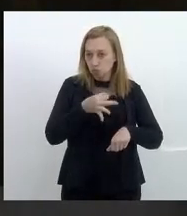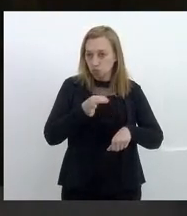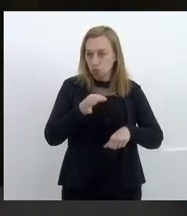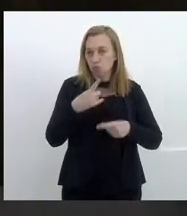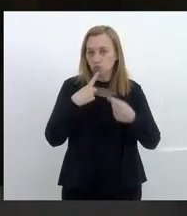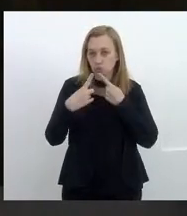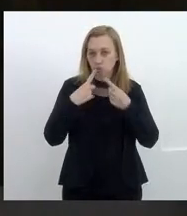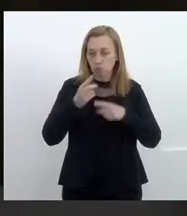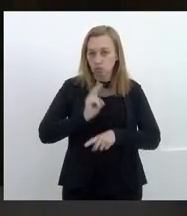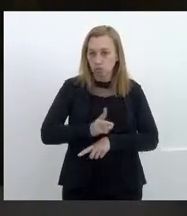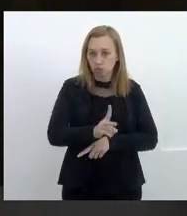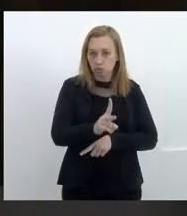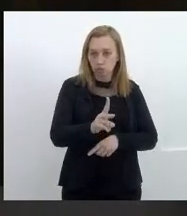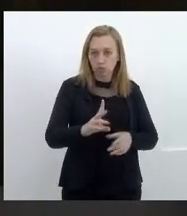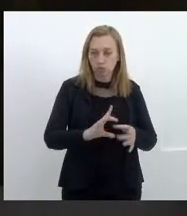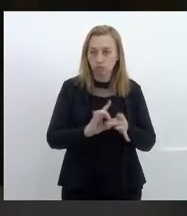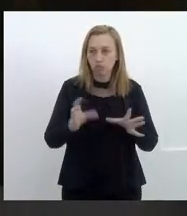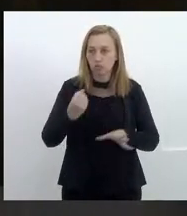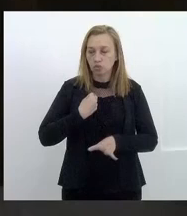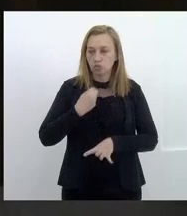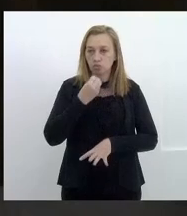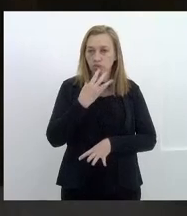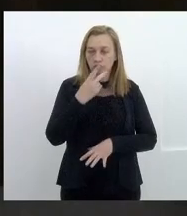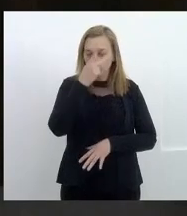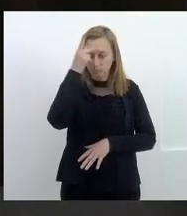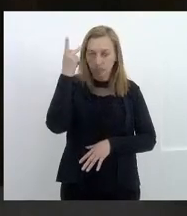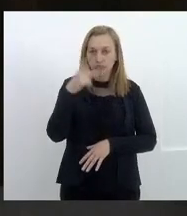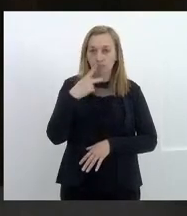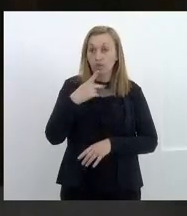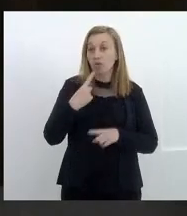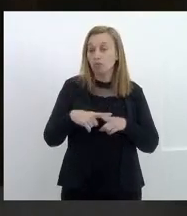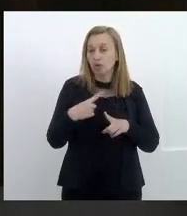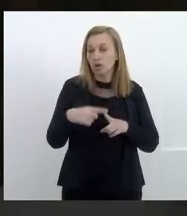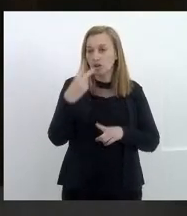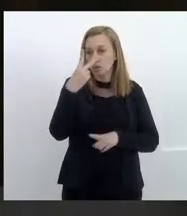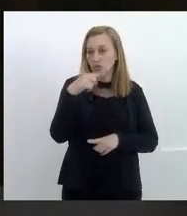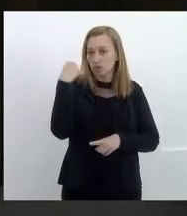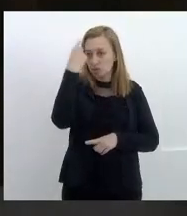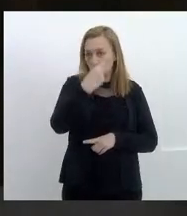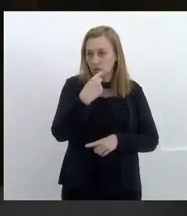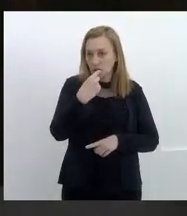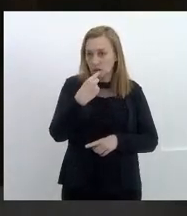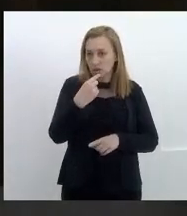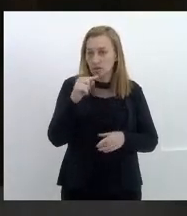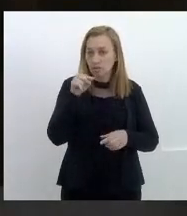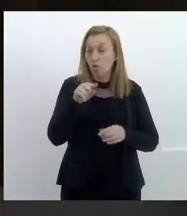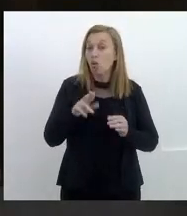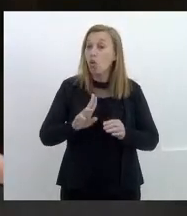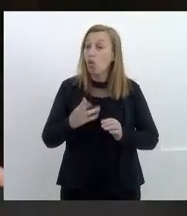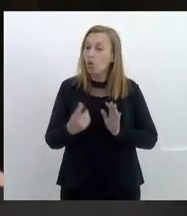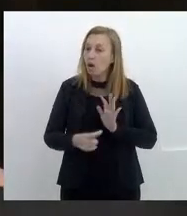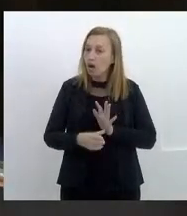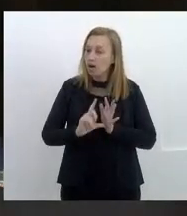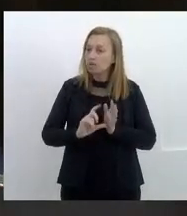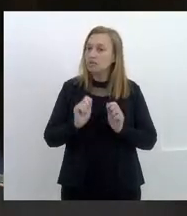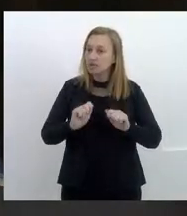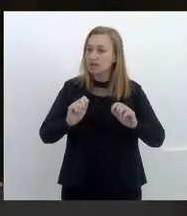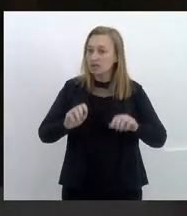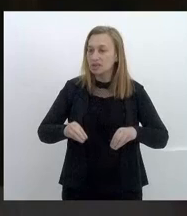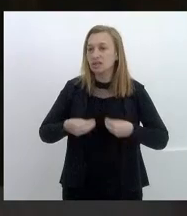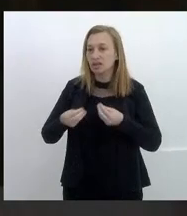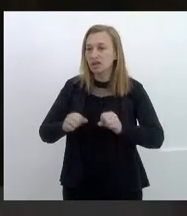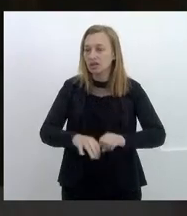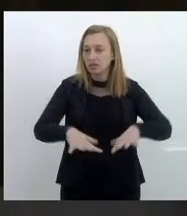deixar que o debate continua e permitir que um maior número de pessoas fale porque as duas horas em ponto um pouco antes disso mas tem que entregar o